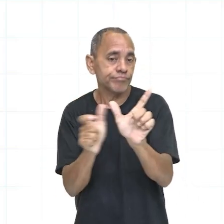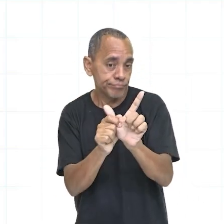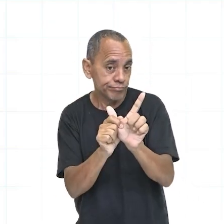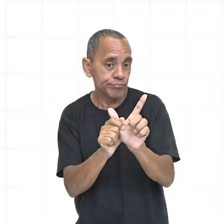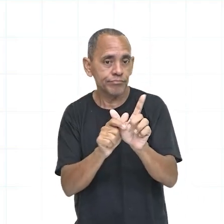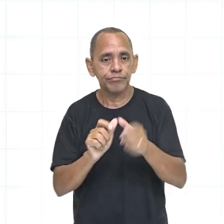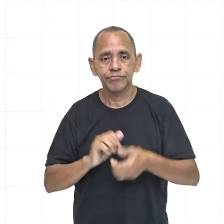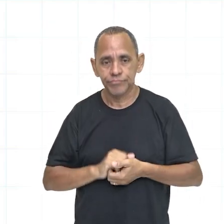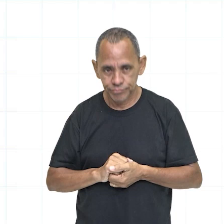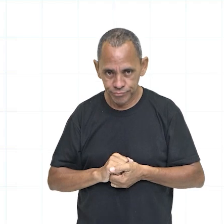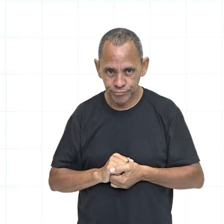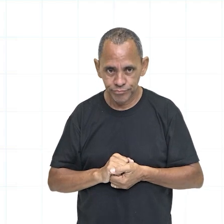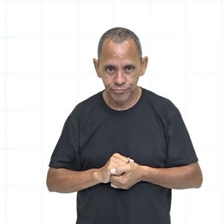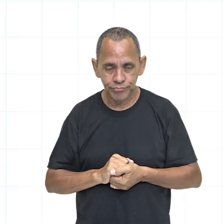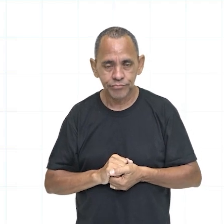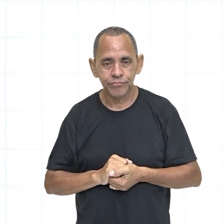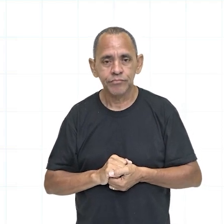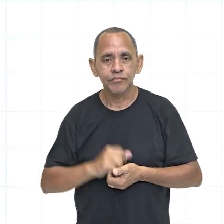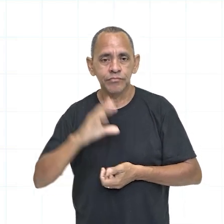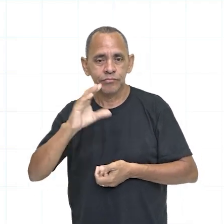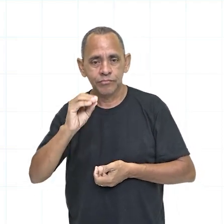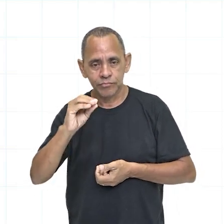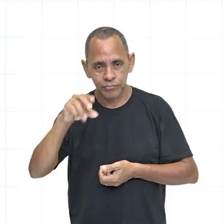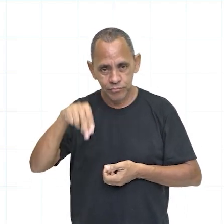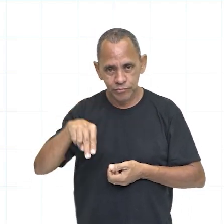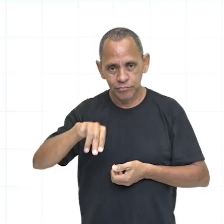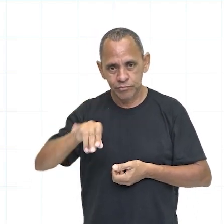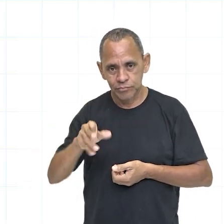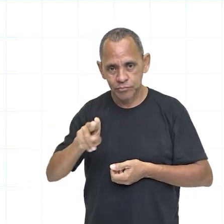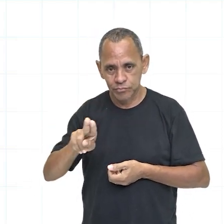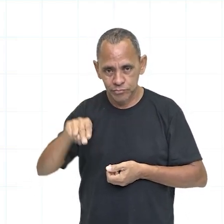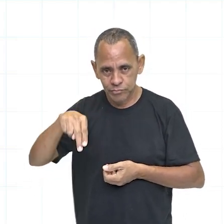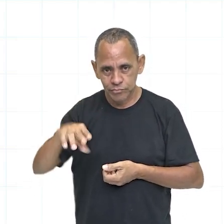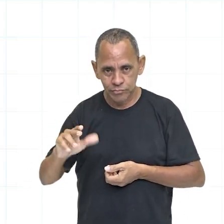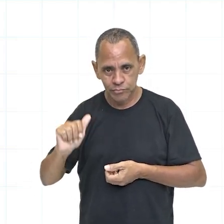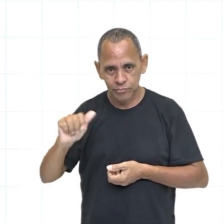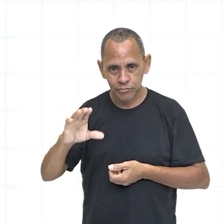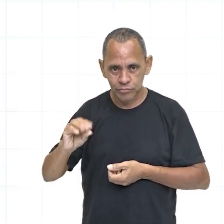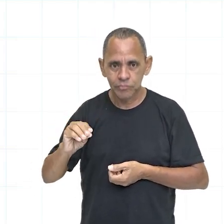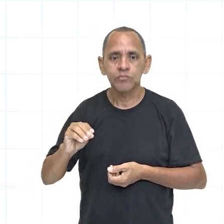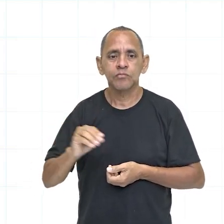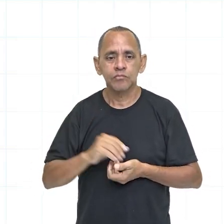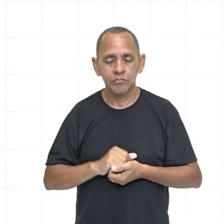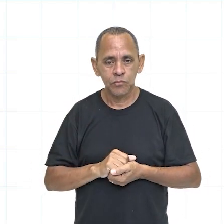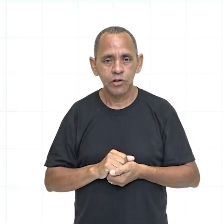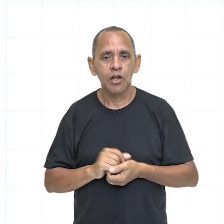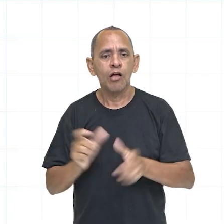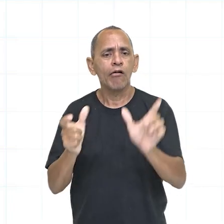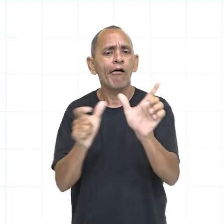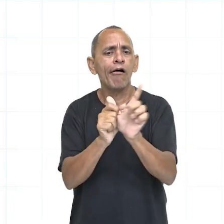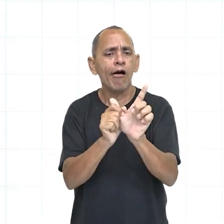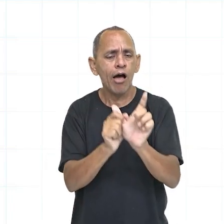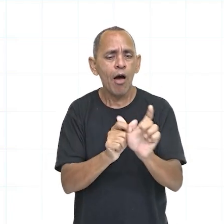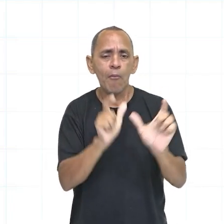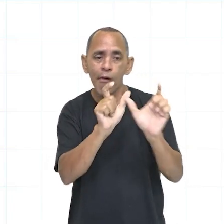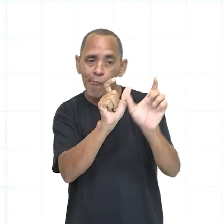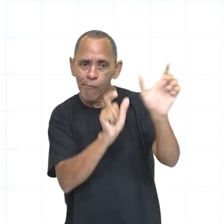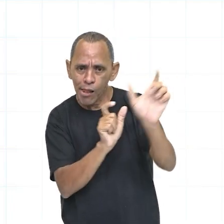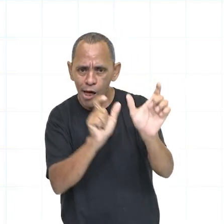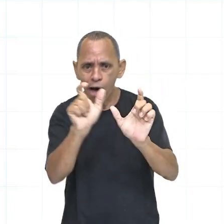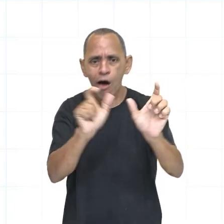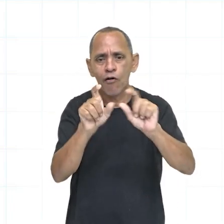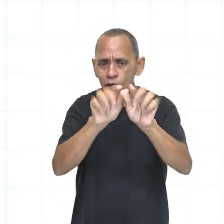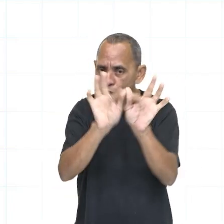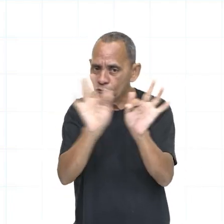para ligar, fazer uma conexão, não é? Ligar palavras, frases ou cláusulas. Elas ajudam a